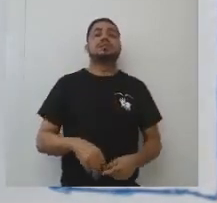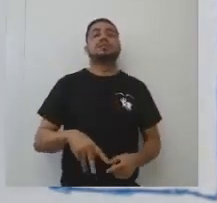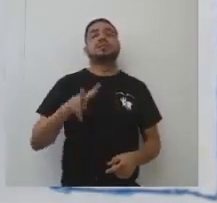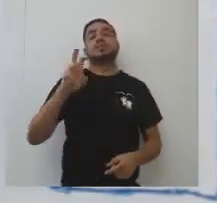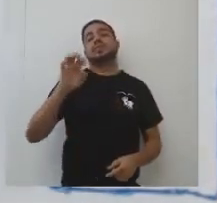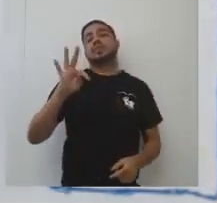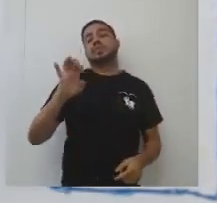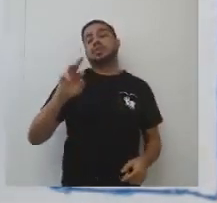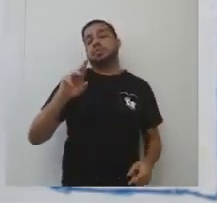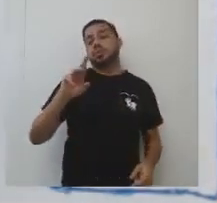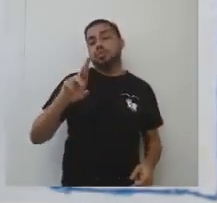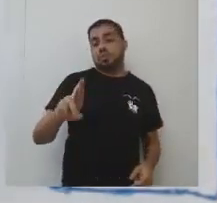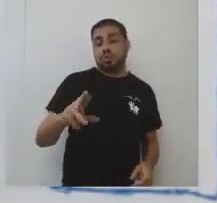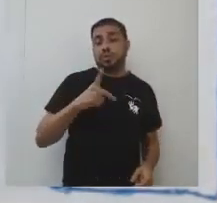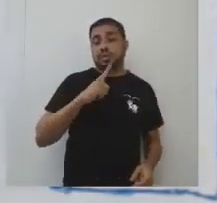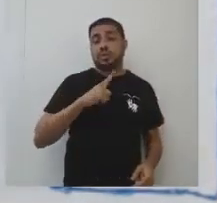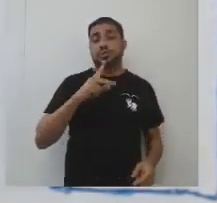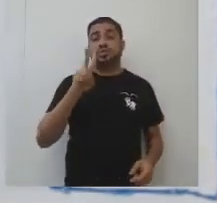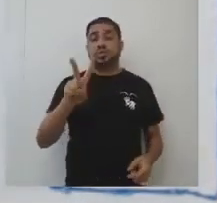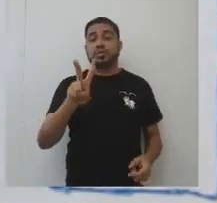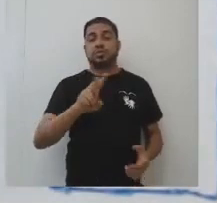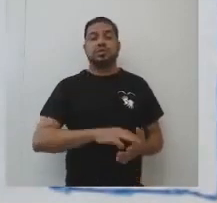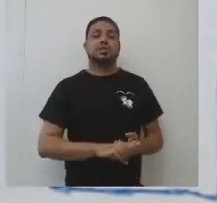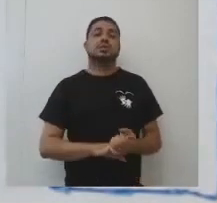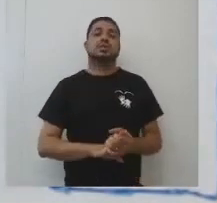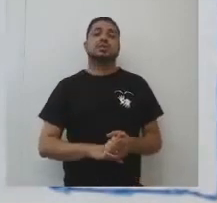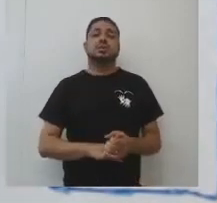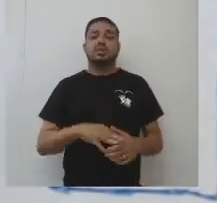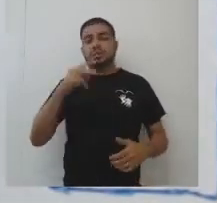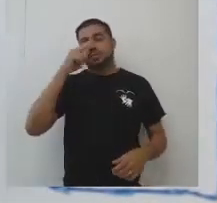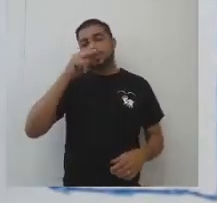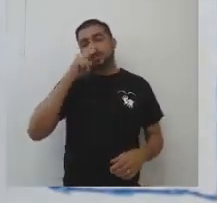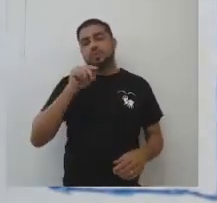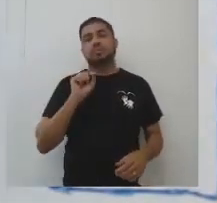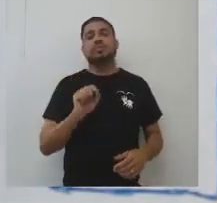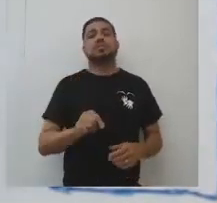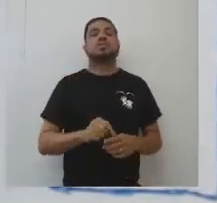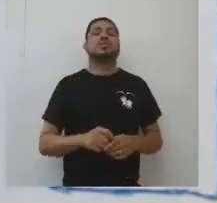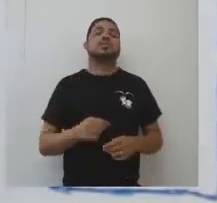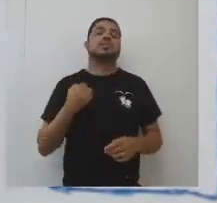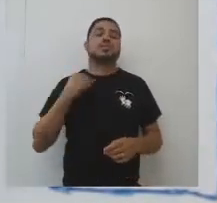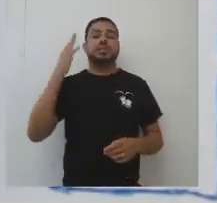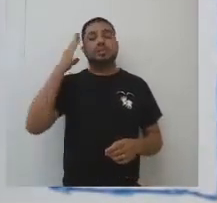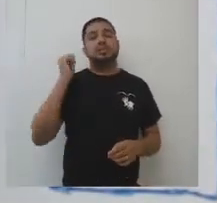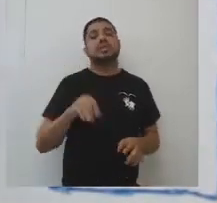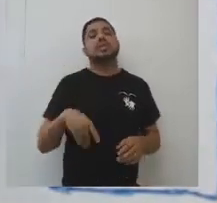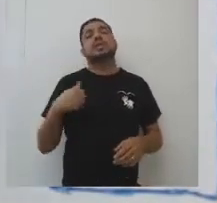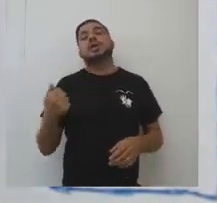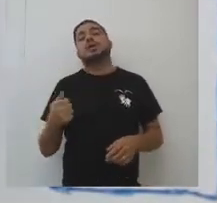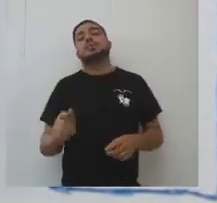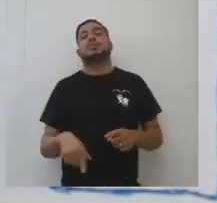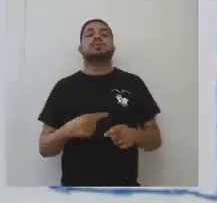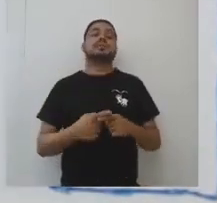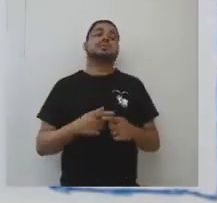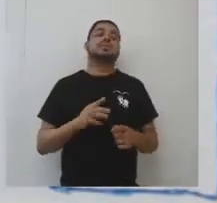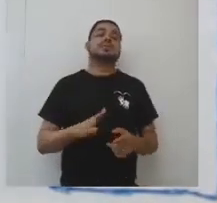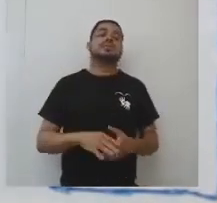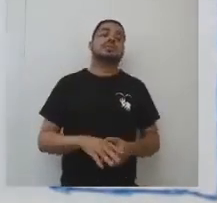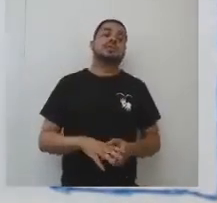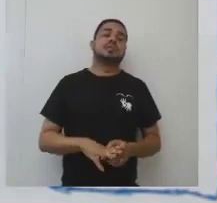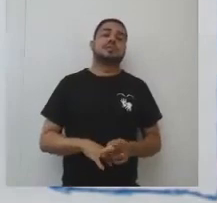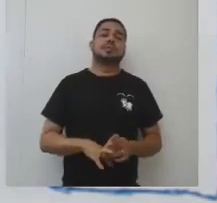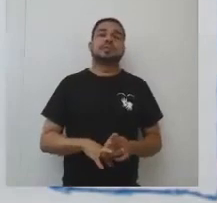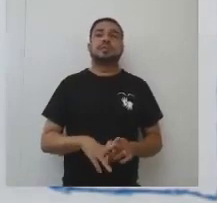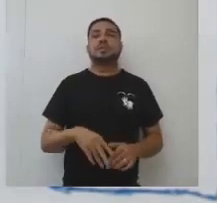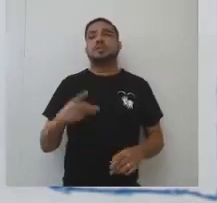vetores. Eu tenho dois vetores atuando no mesmo ponto. Aí eu vou saber quem é A mais é B. Ó, A o senhor não está